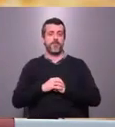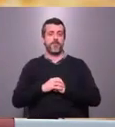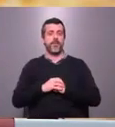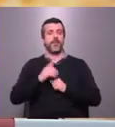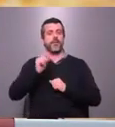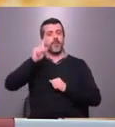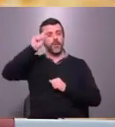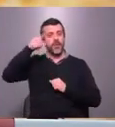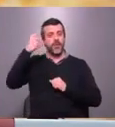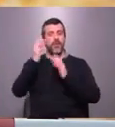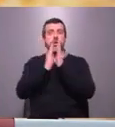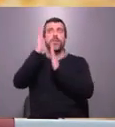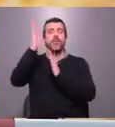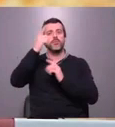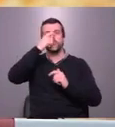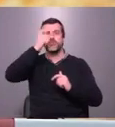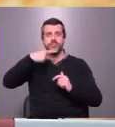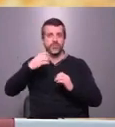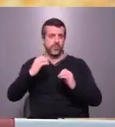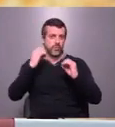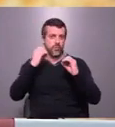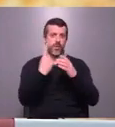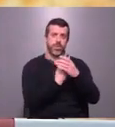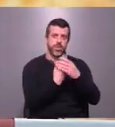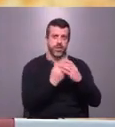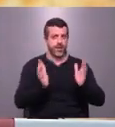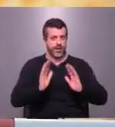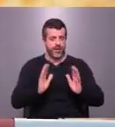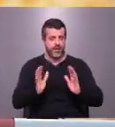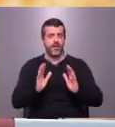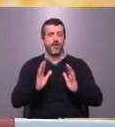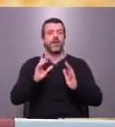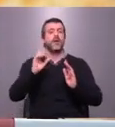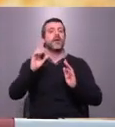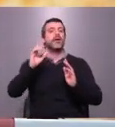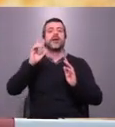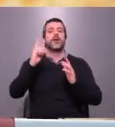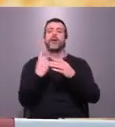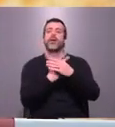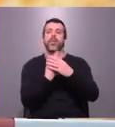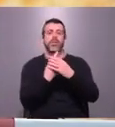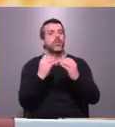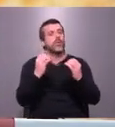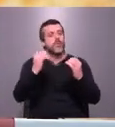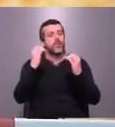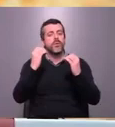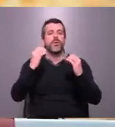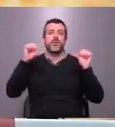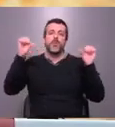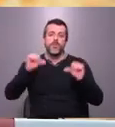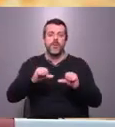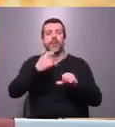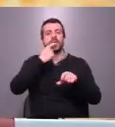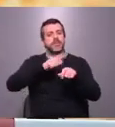Porque sabemos que Deus nunca nos deixa sós. Sobretudo, nunca nos deixa sós nos momentos sombrios